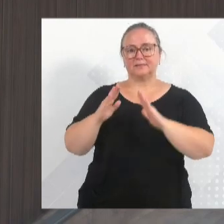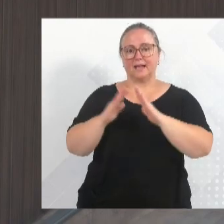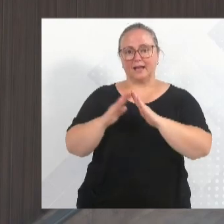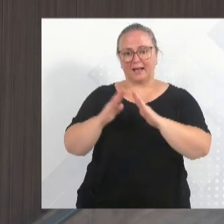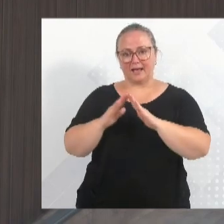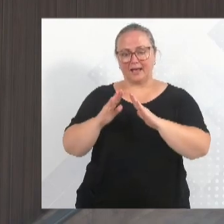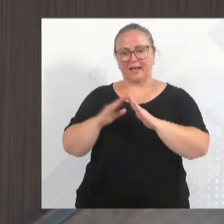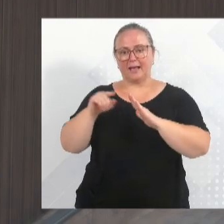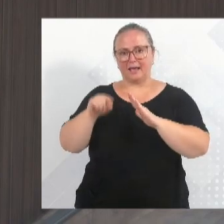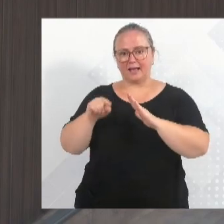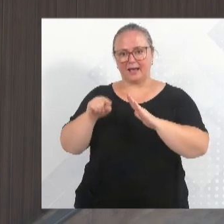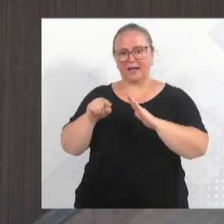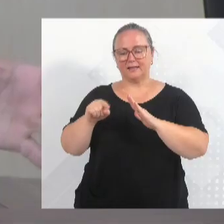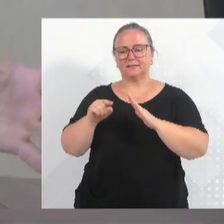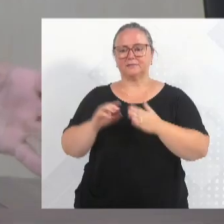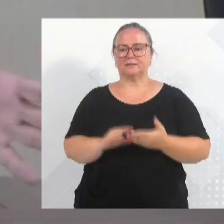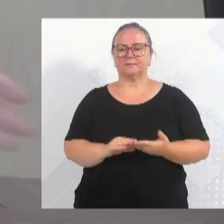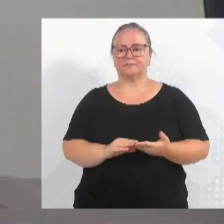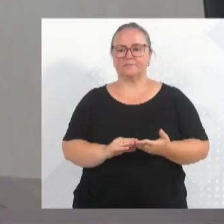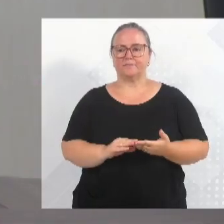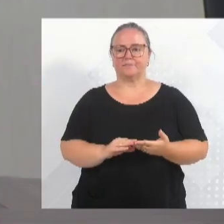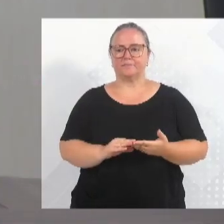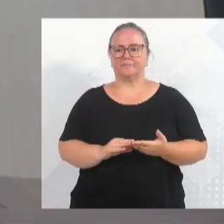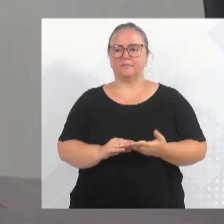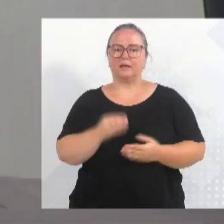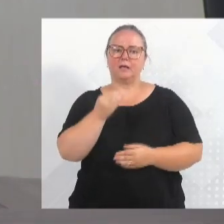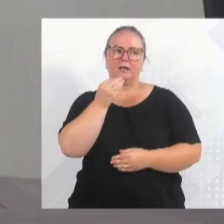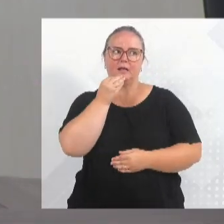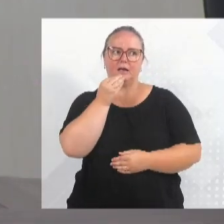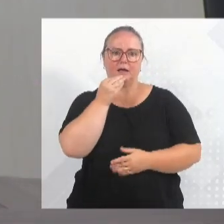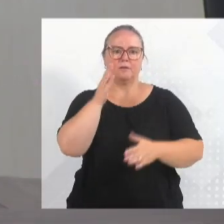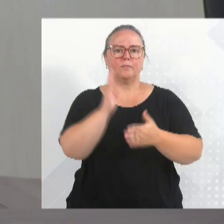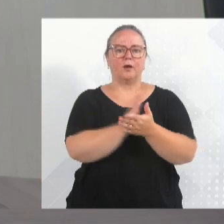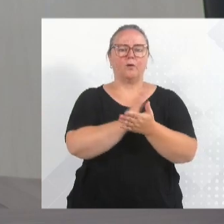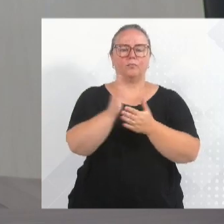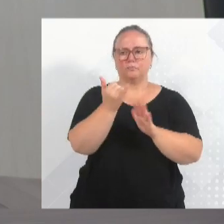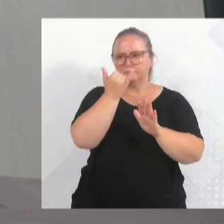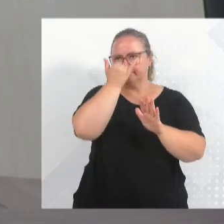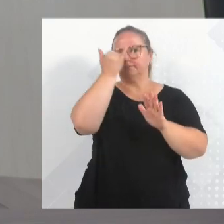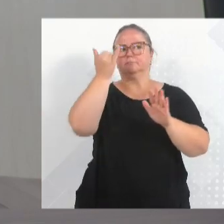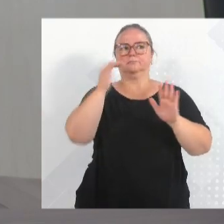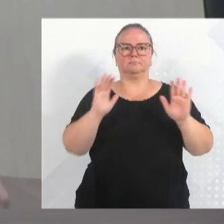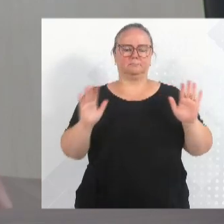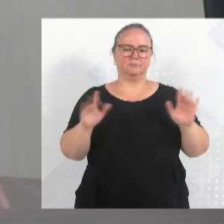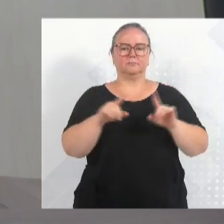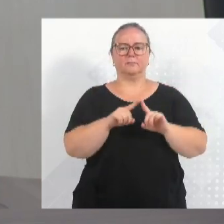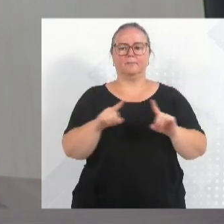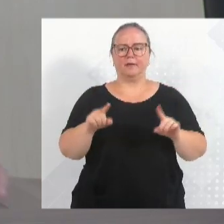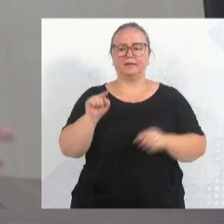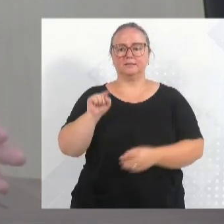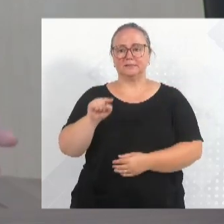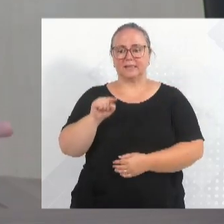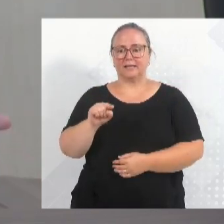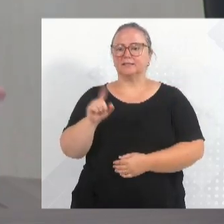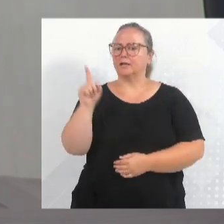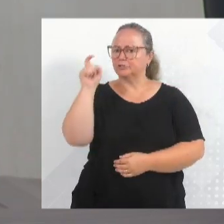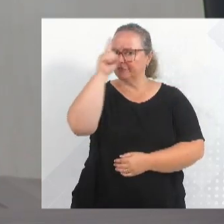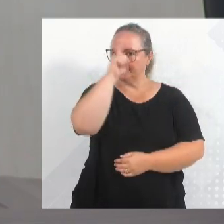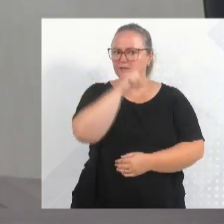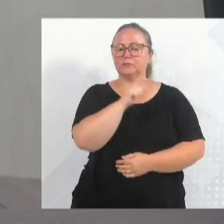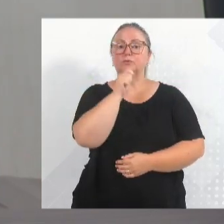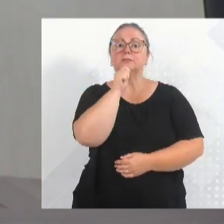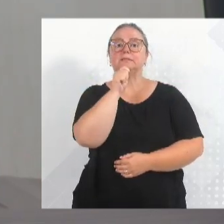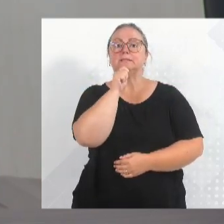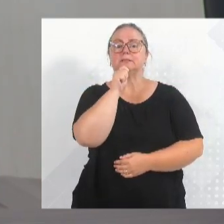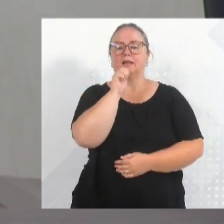essa residência, fora questões eventuais que fogem do controle da administração, acabam não ficando sem